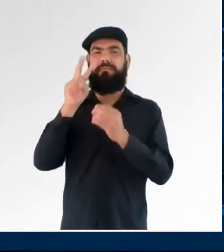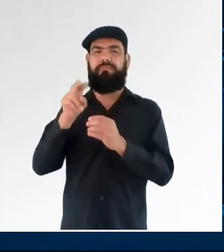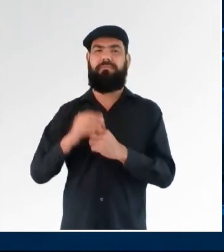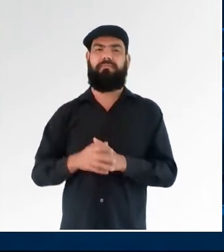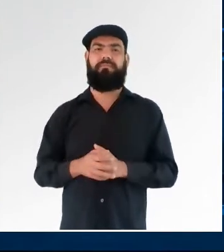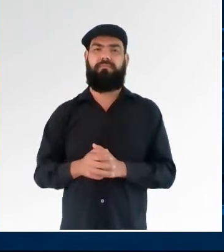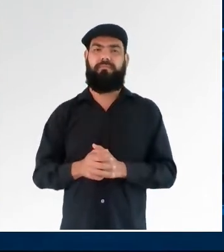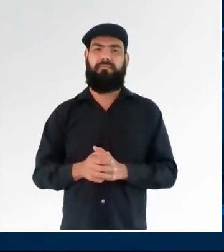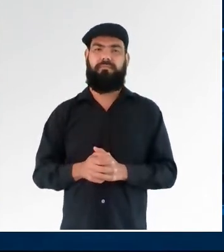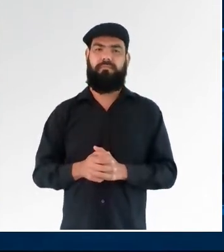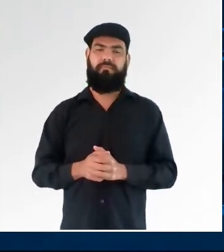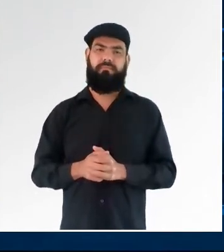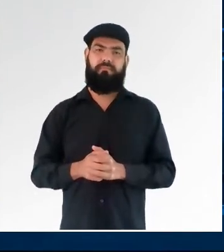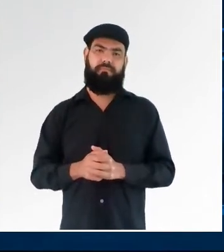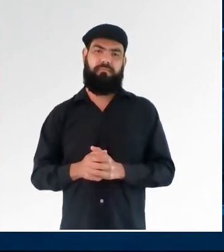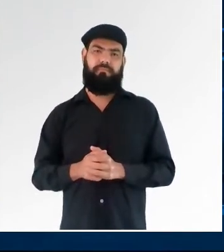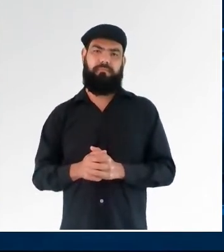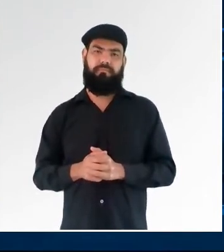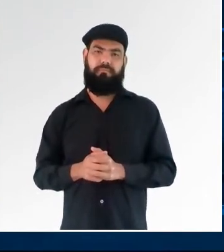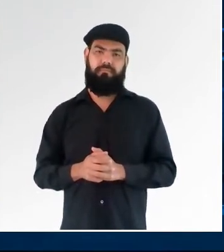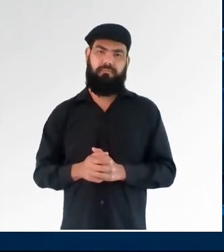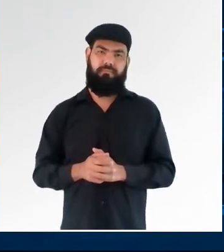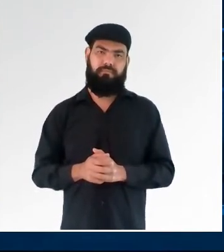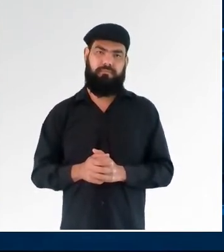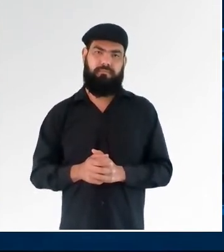era a história da pessoa, fazendo